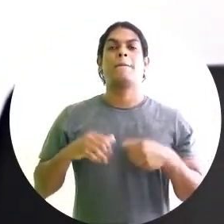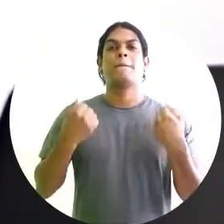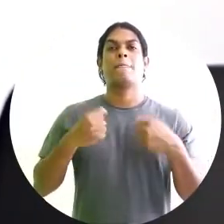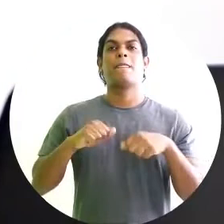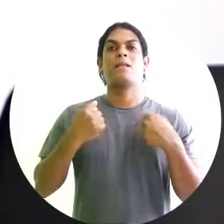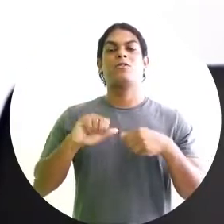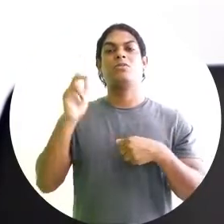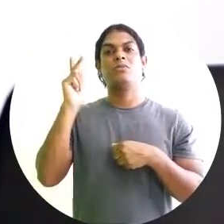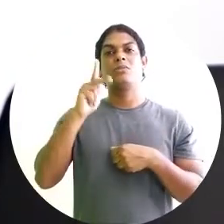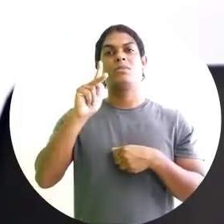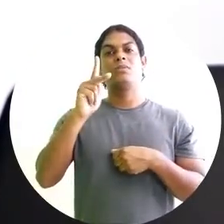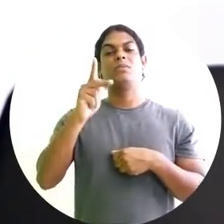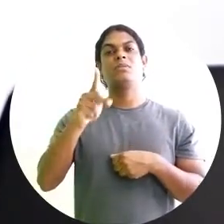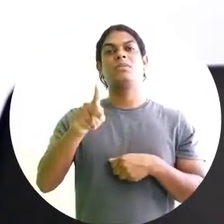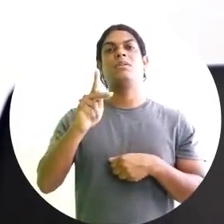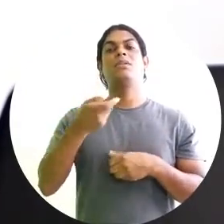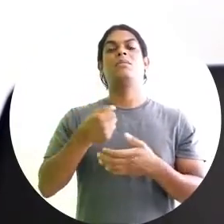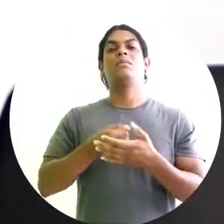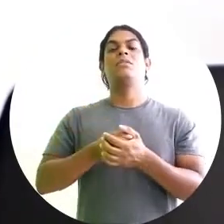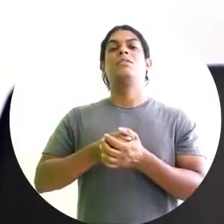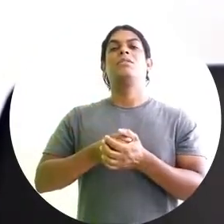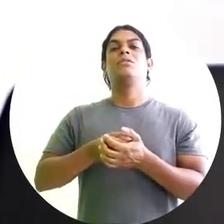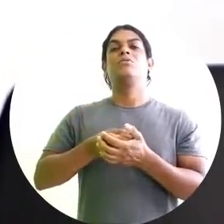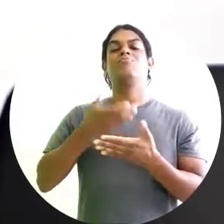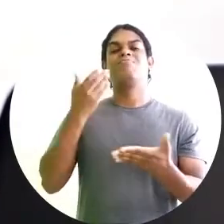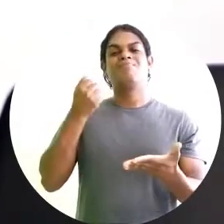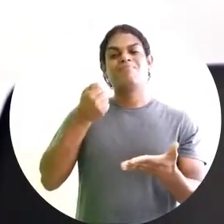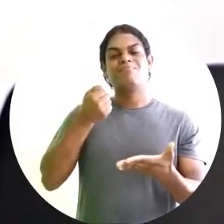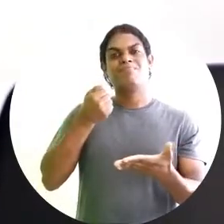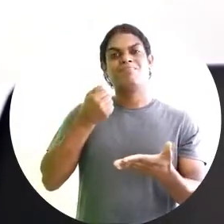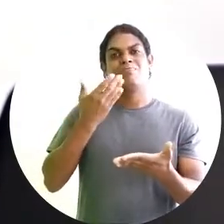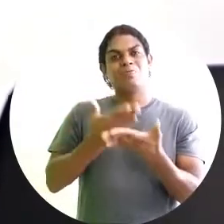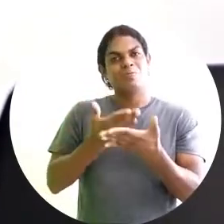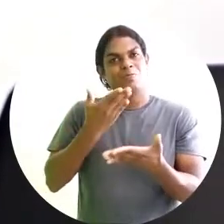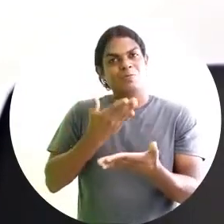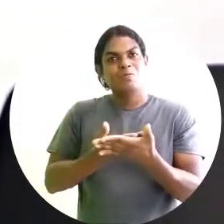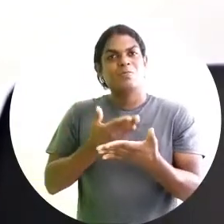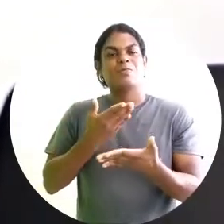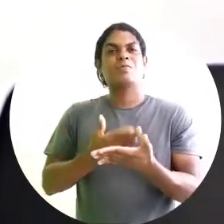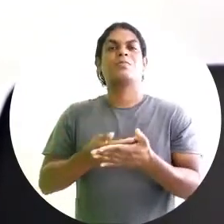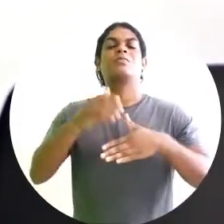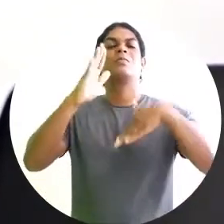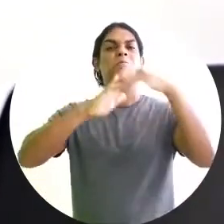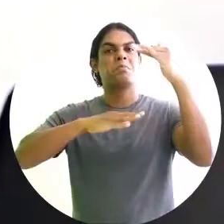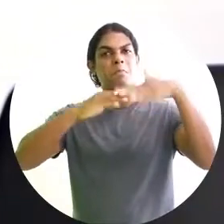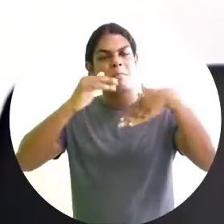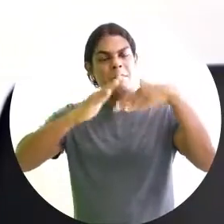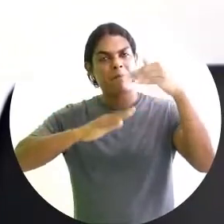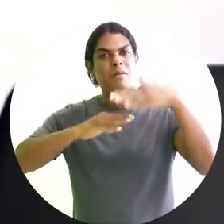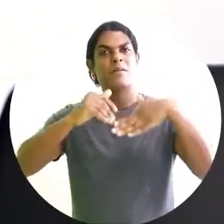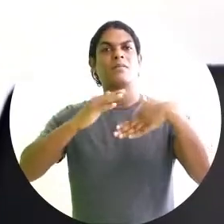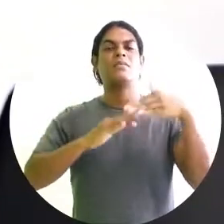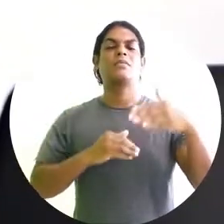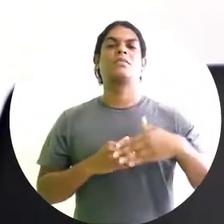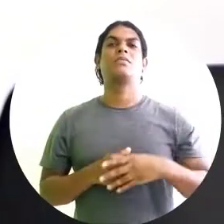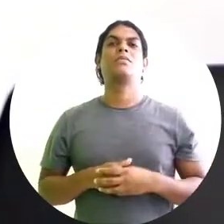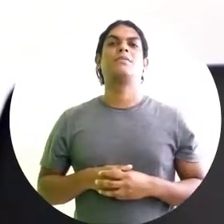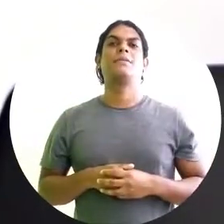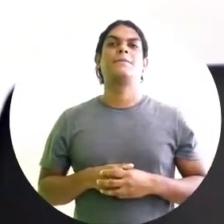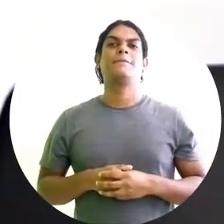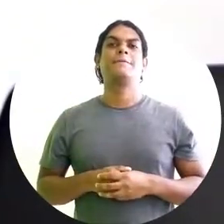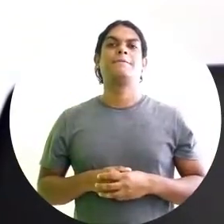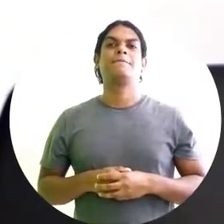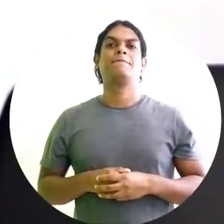dizer, eles deverão estar mais especializados, eles deverão estar mais preparados para justamente